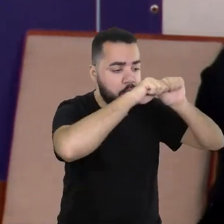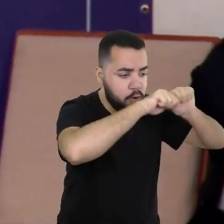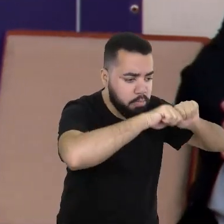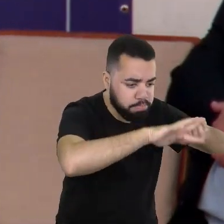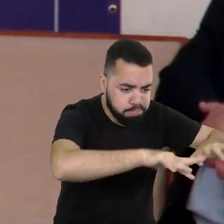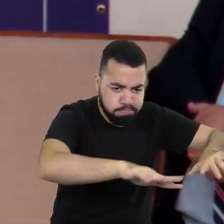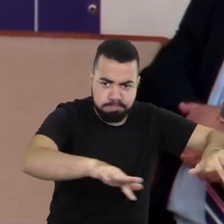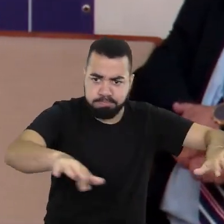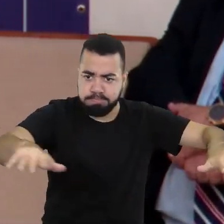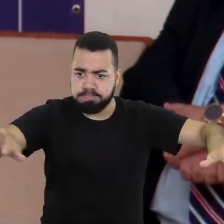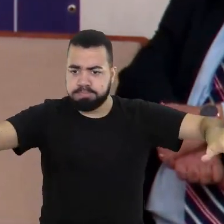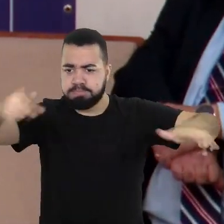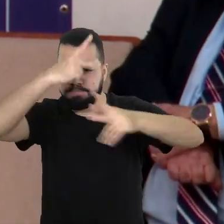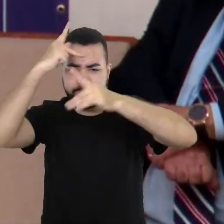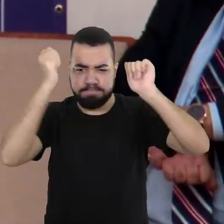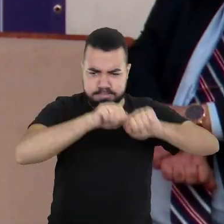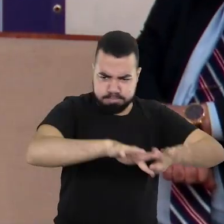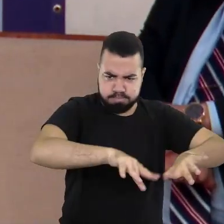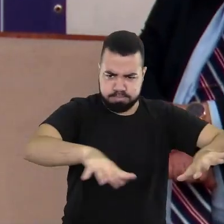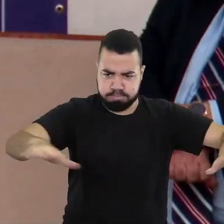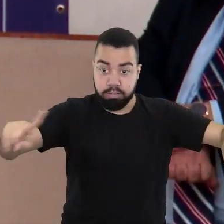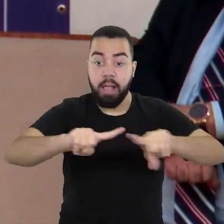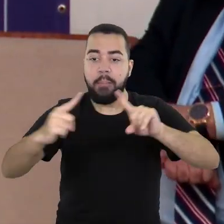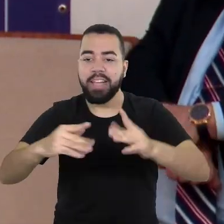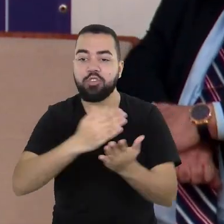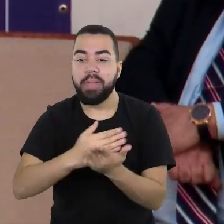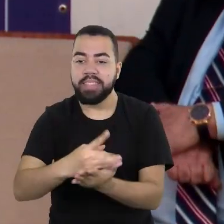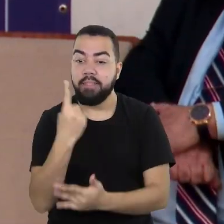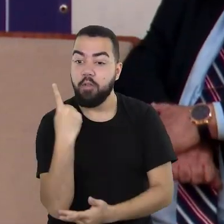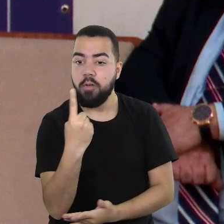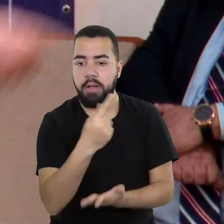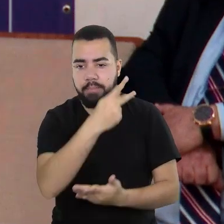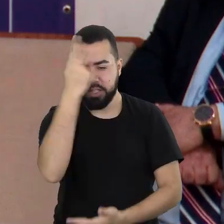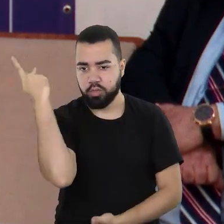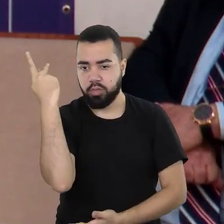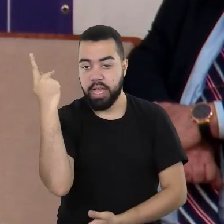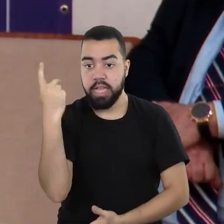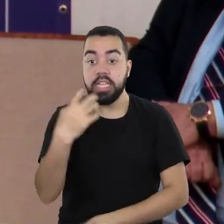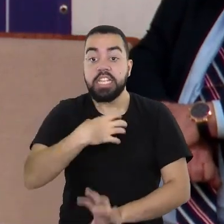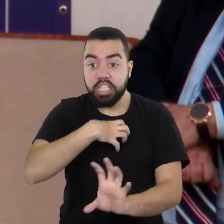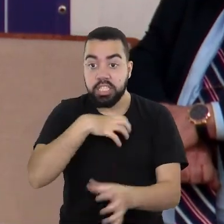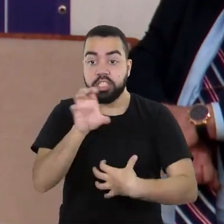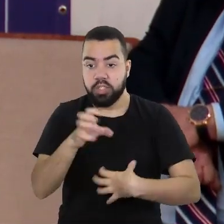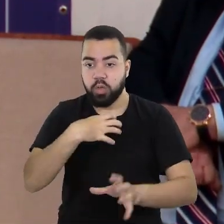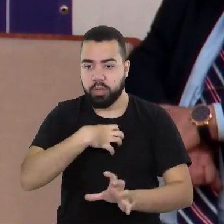seu ministério com uma pessoa. Generosidade começa com uma pessoa.